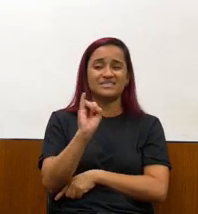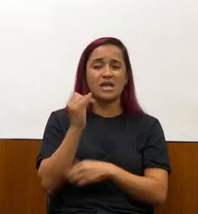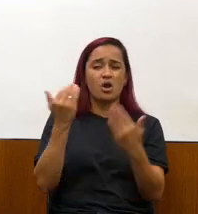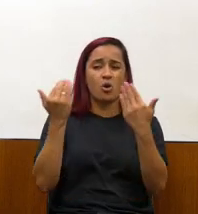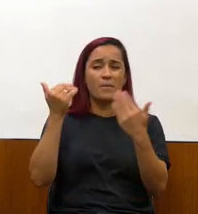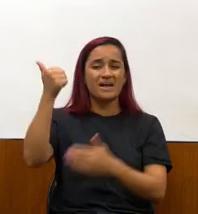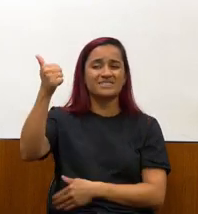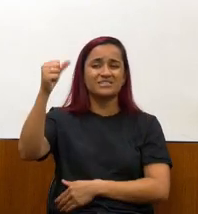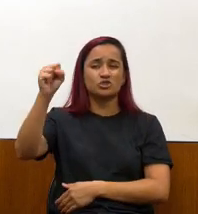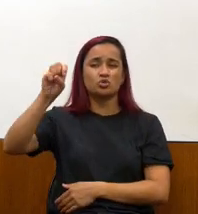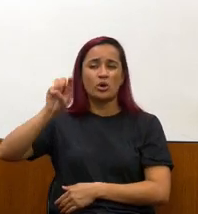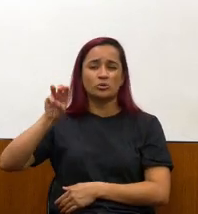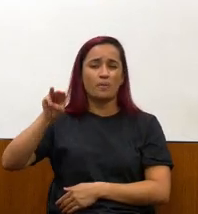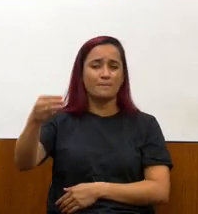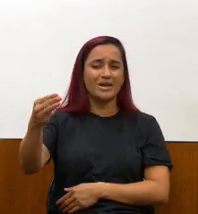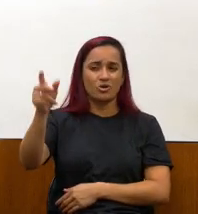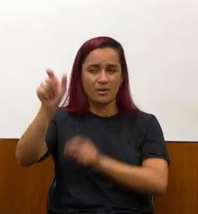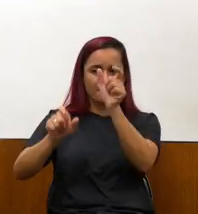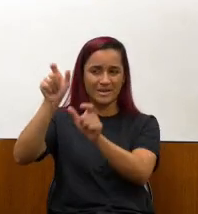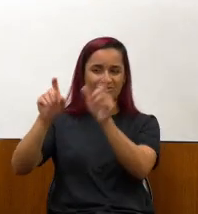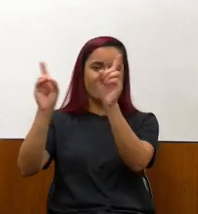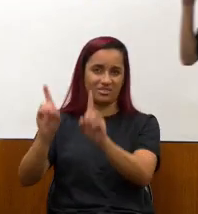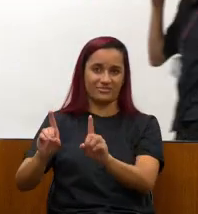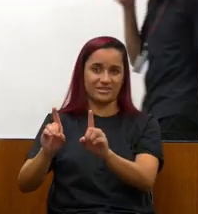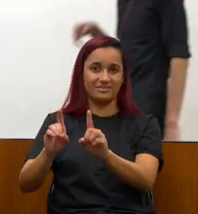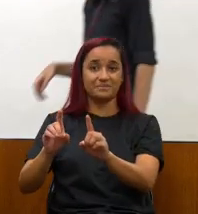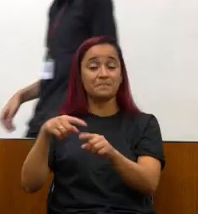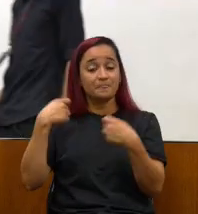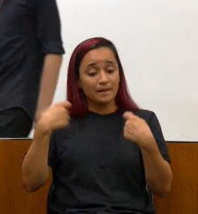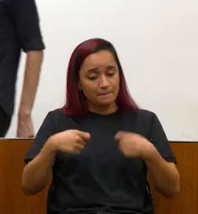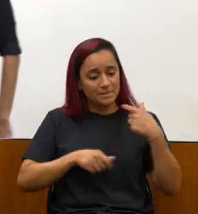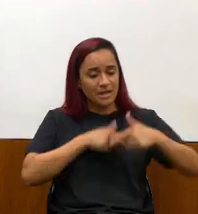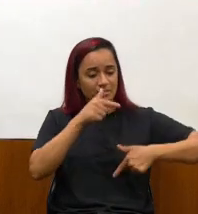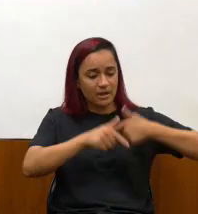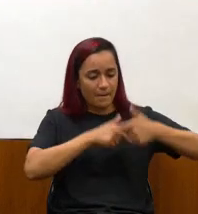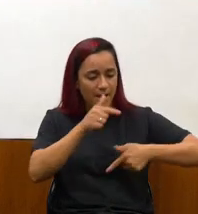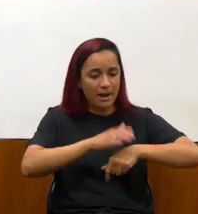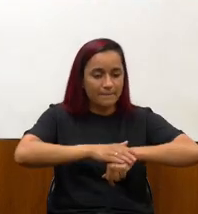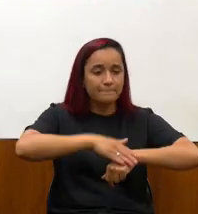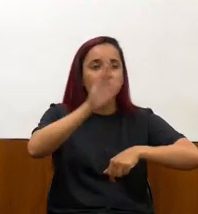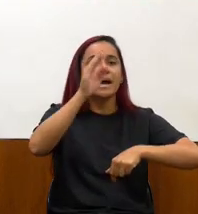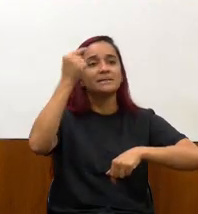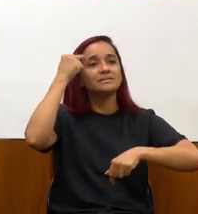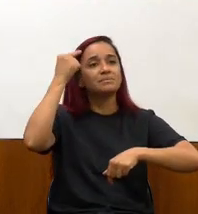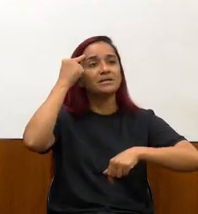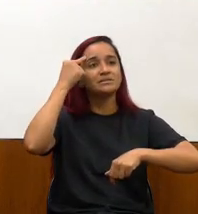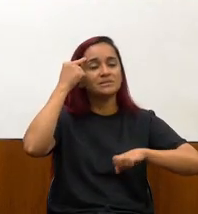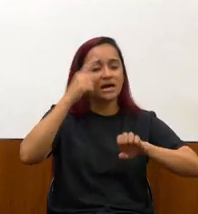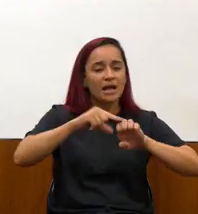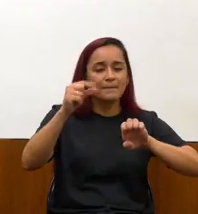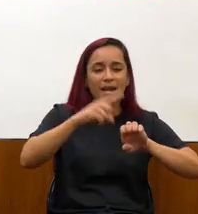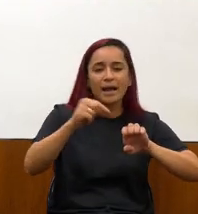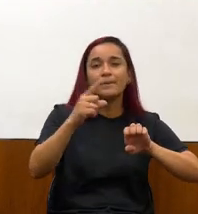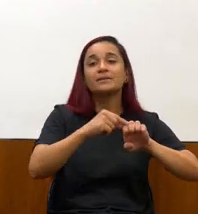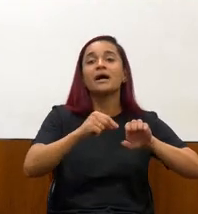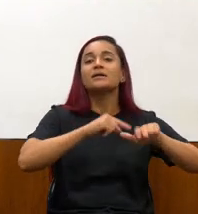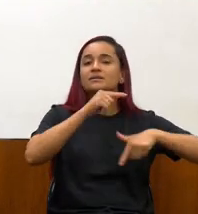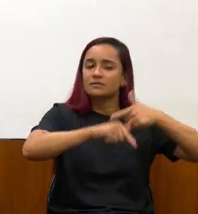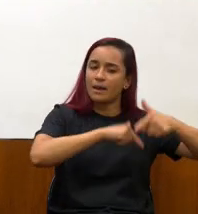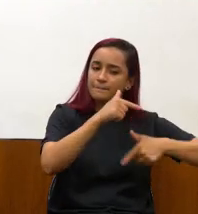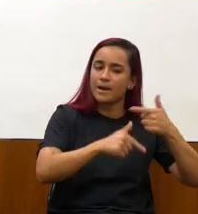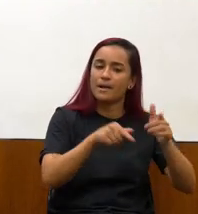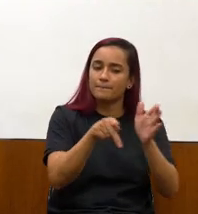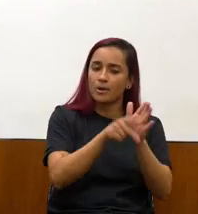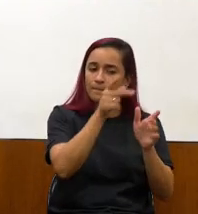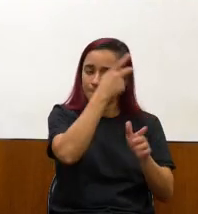mínimo. Então, nós precisamos trabalhar mais no sentido da empregabilidade, que a empregabilidade para um